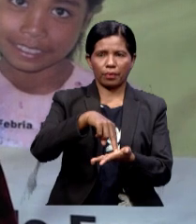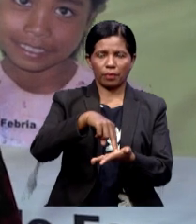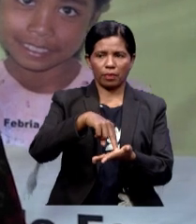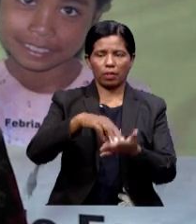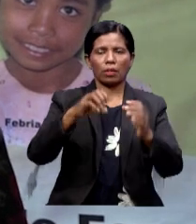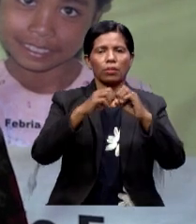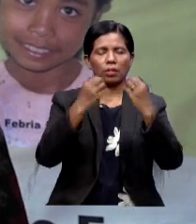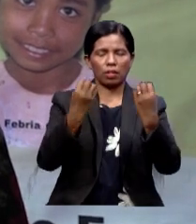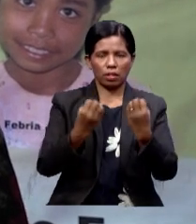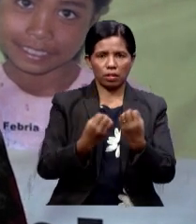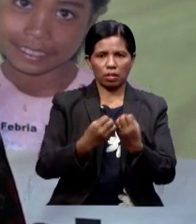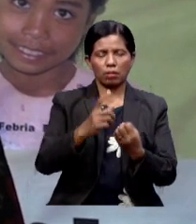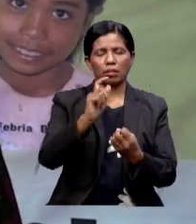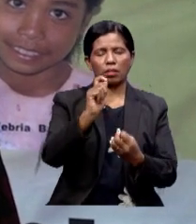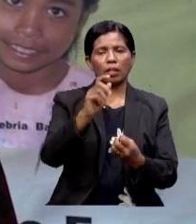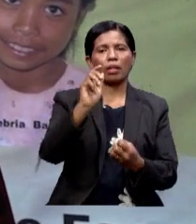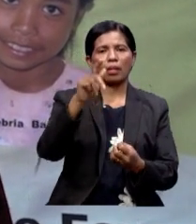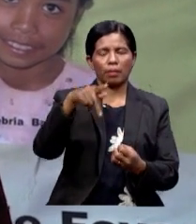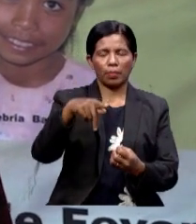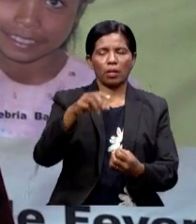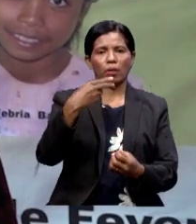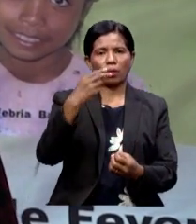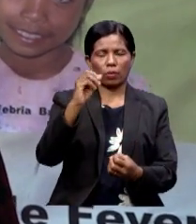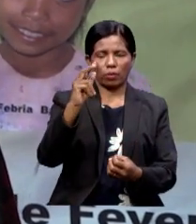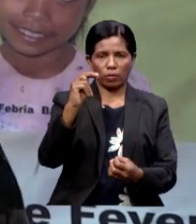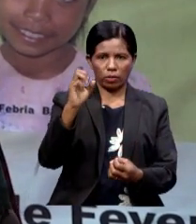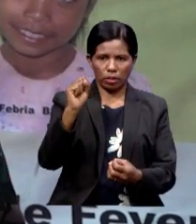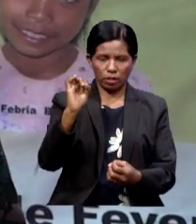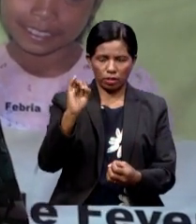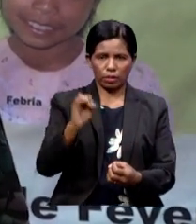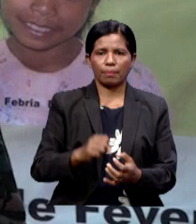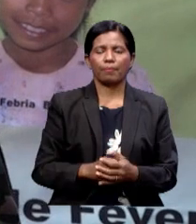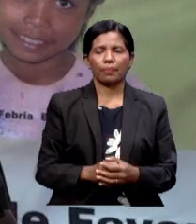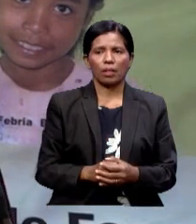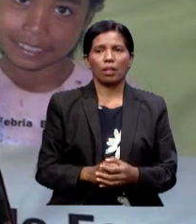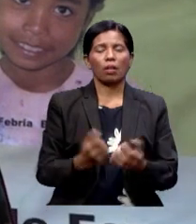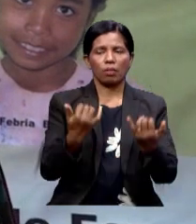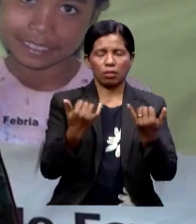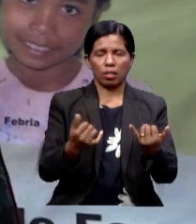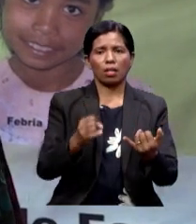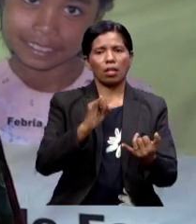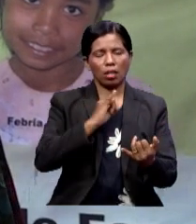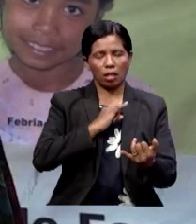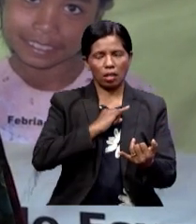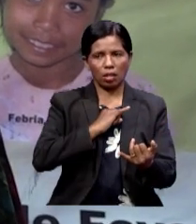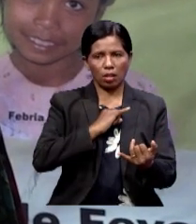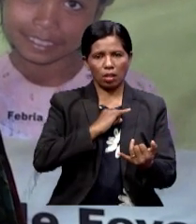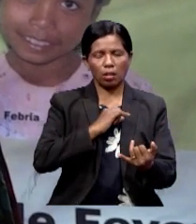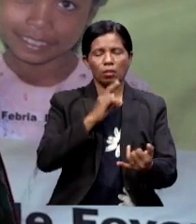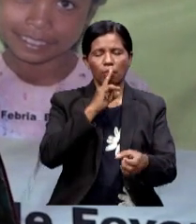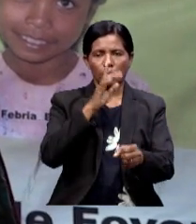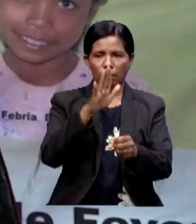Fundação Topones. Hoje de nem marca, até honrar compromete ato,